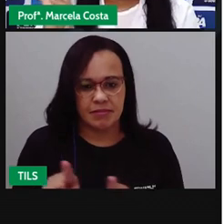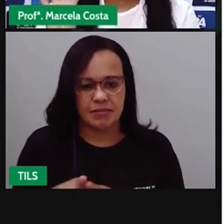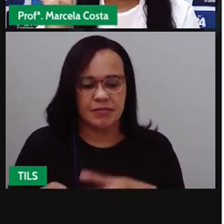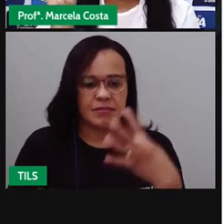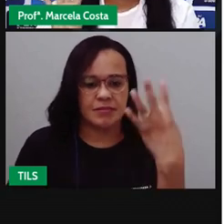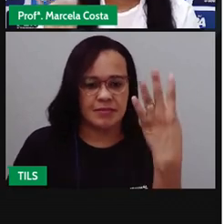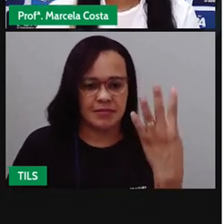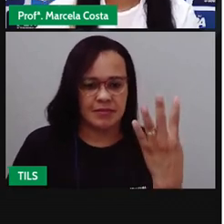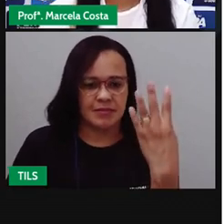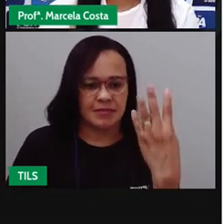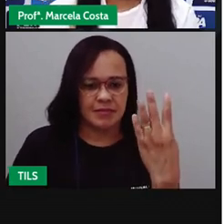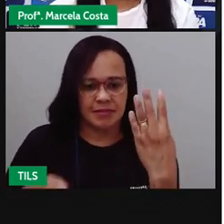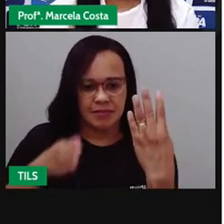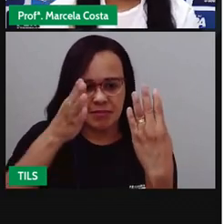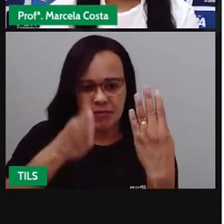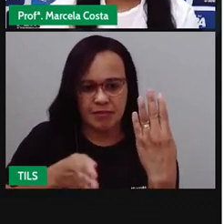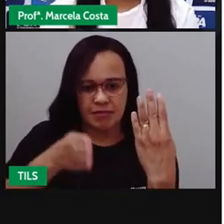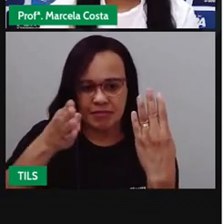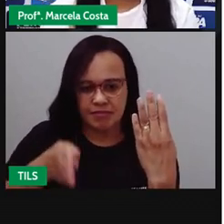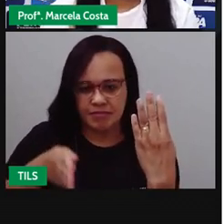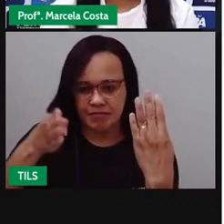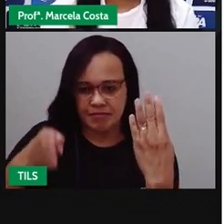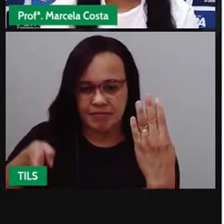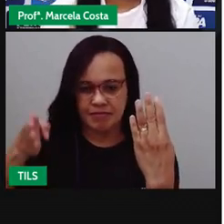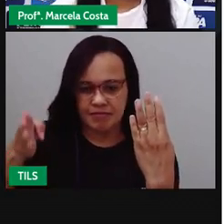Quatro sílabas.